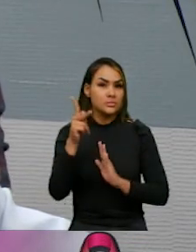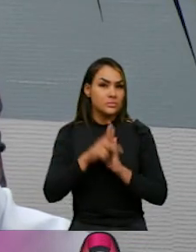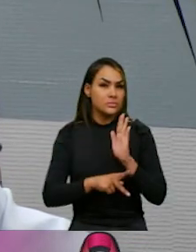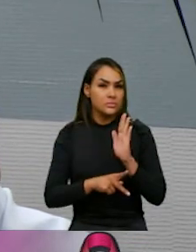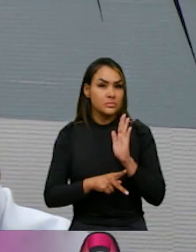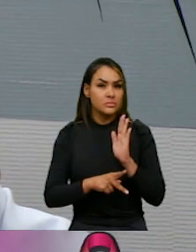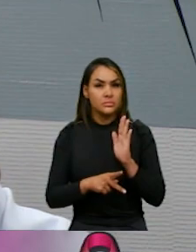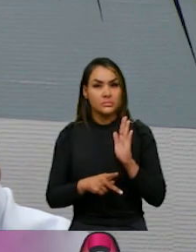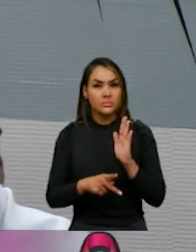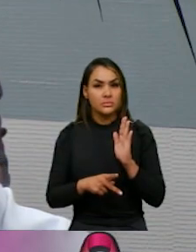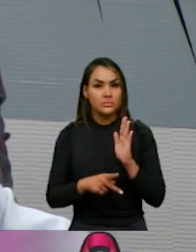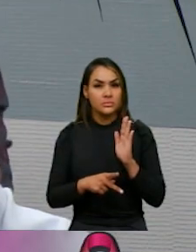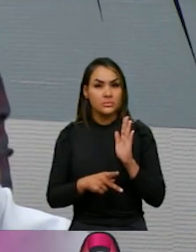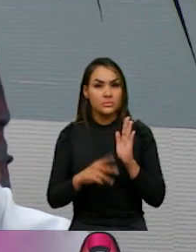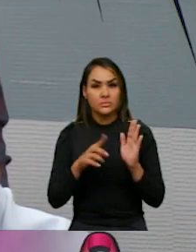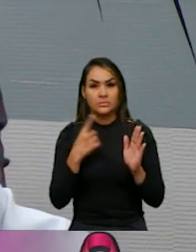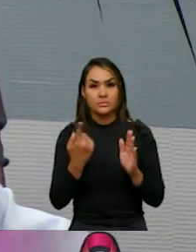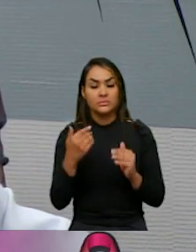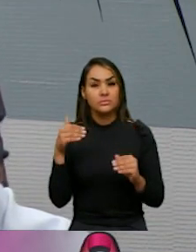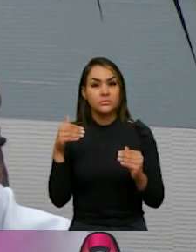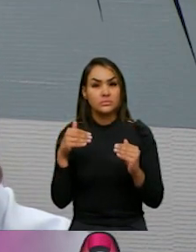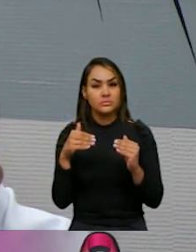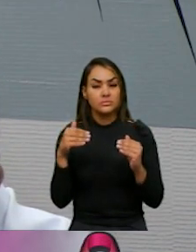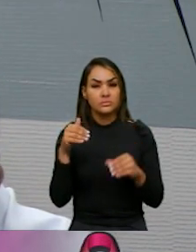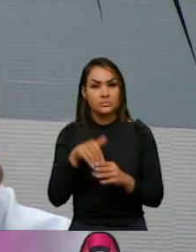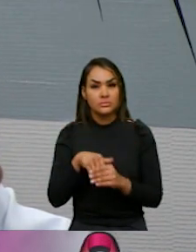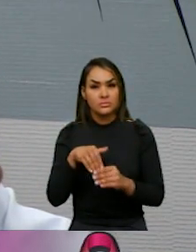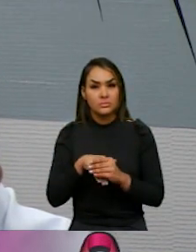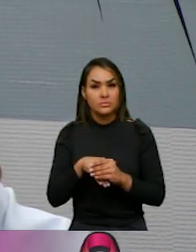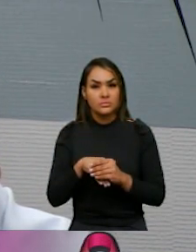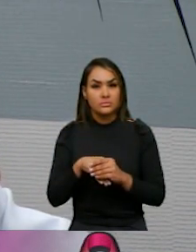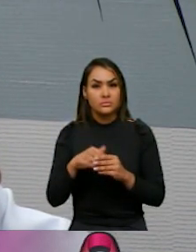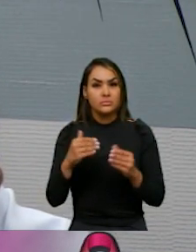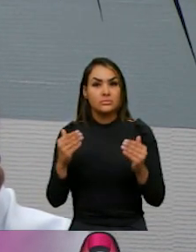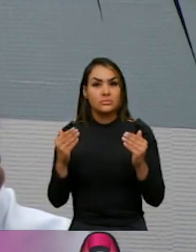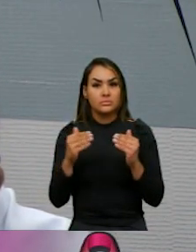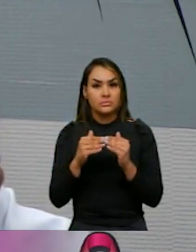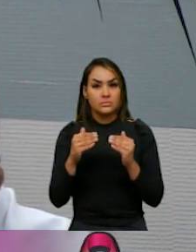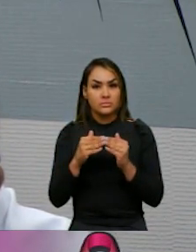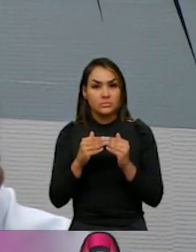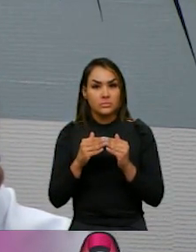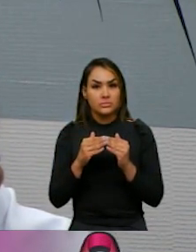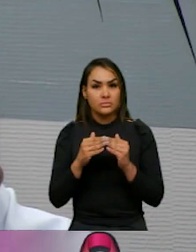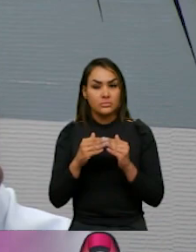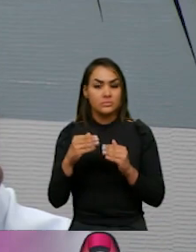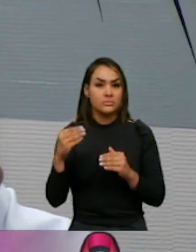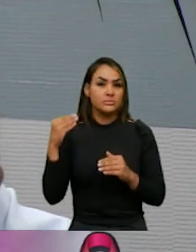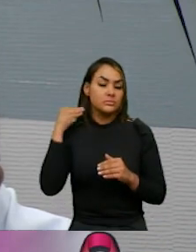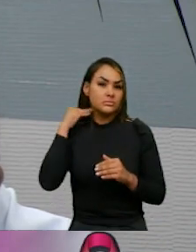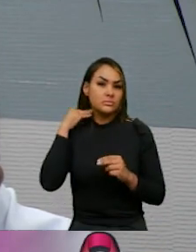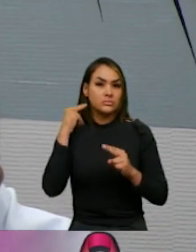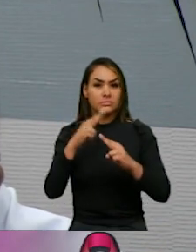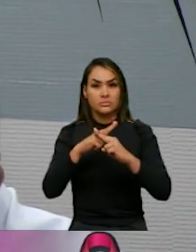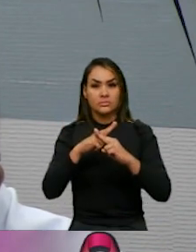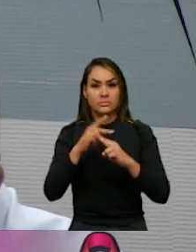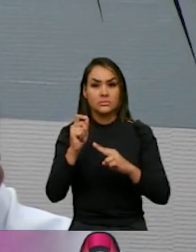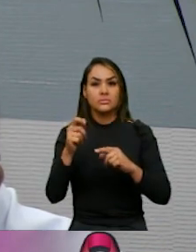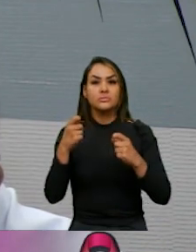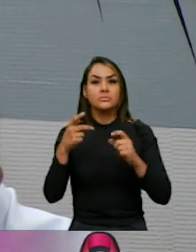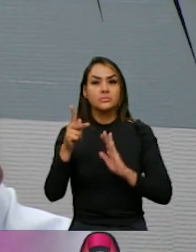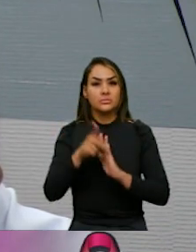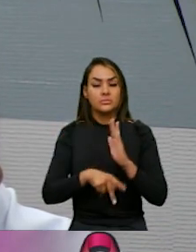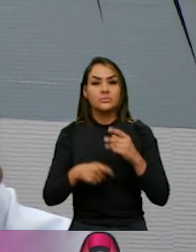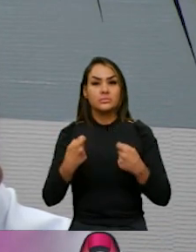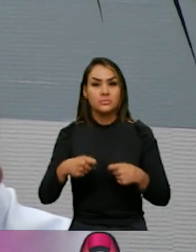favorável à aprovação pela Caixa Econômica Federal. Nós vamos saber aqui, porque o projeto é necessário, que não